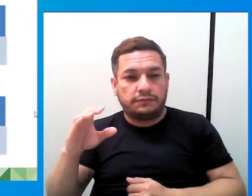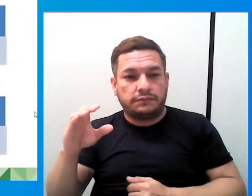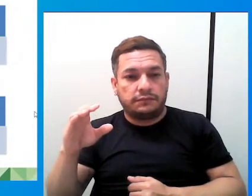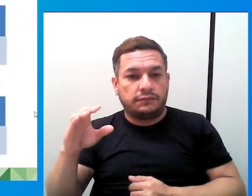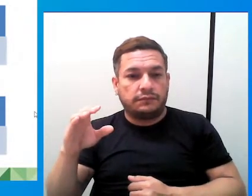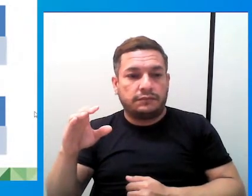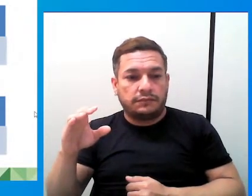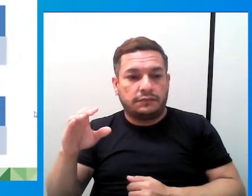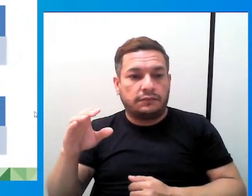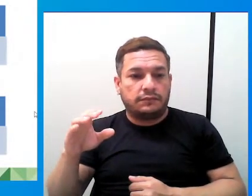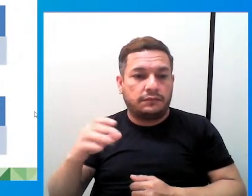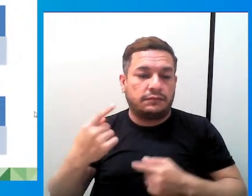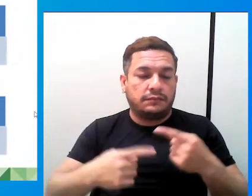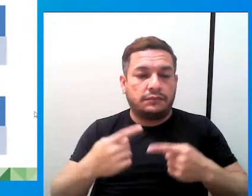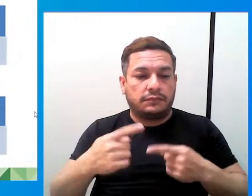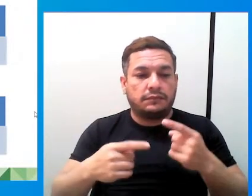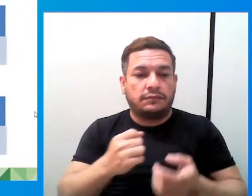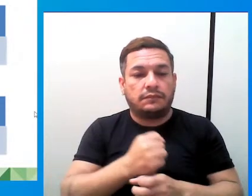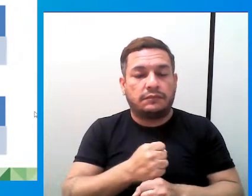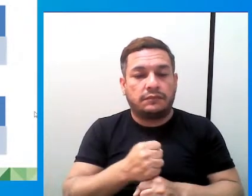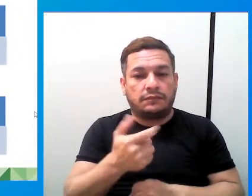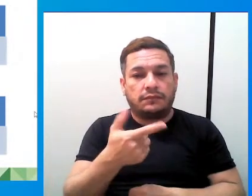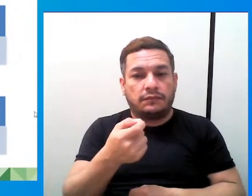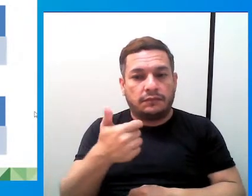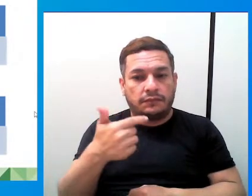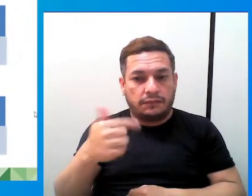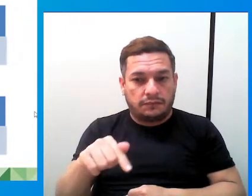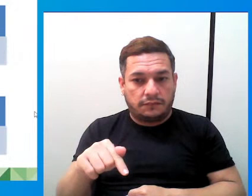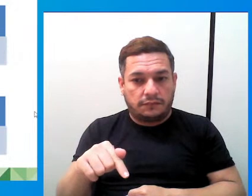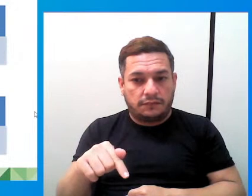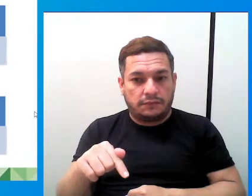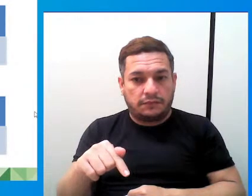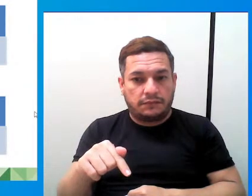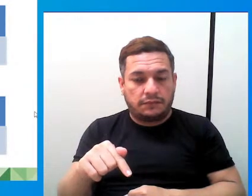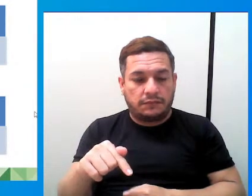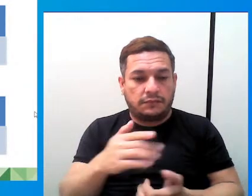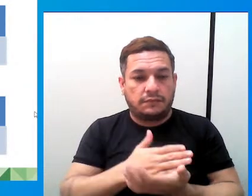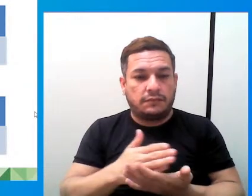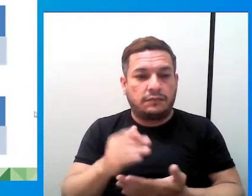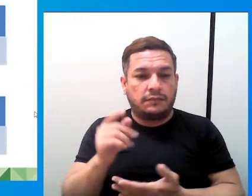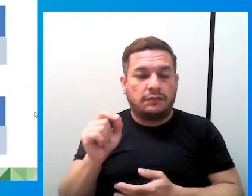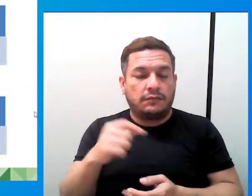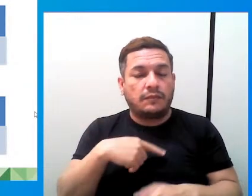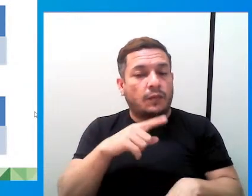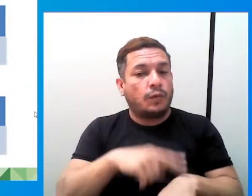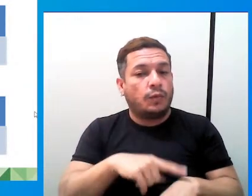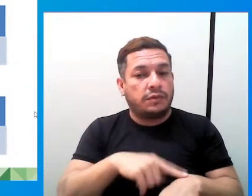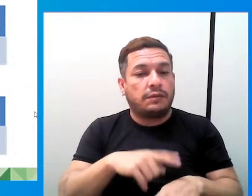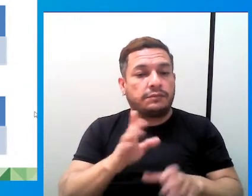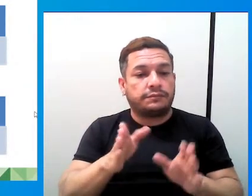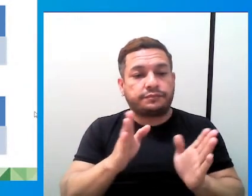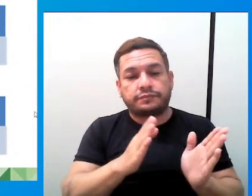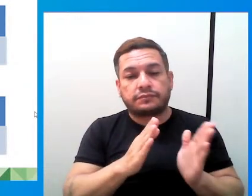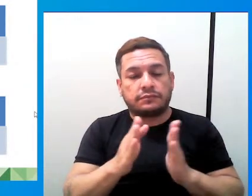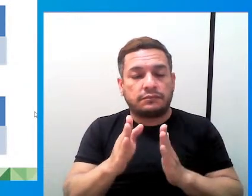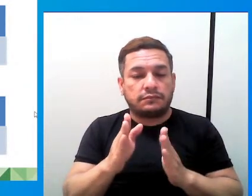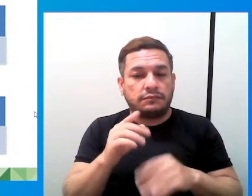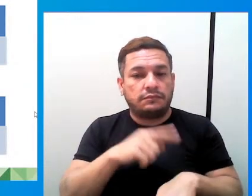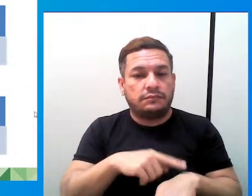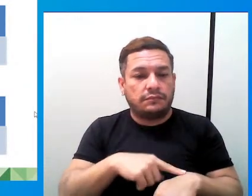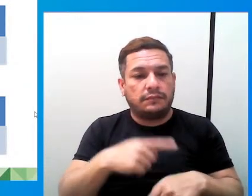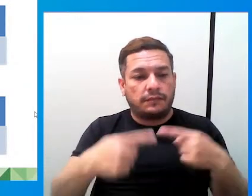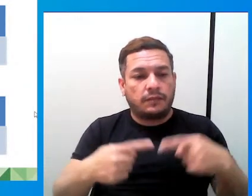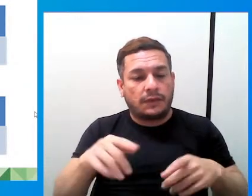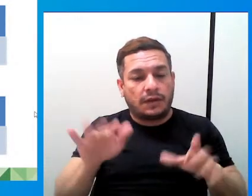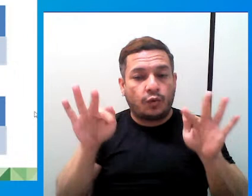Cabe ressaltar que a nossa política lá em 2017, ela já nasceu com um tempo pré-estabelecido, ou seja, na própria política,